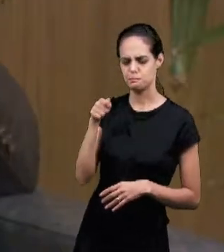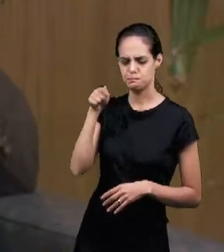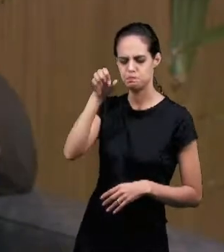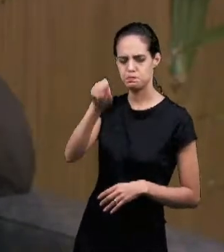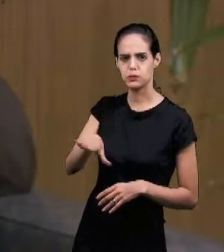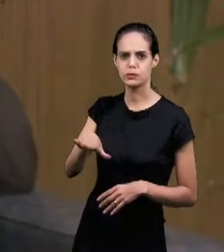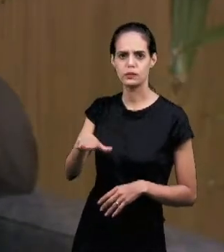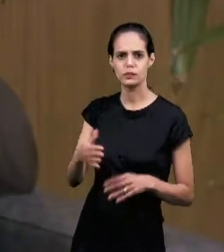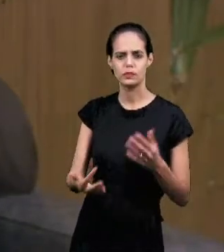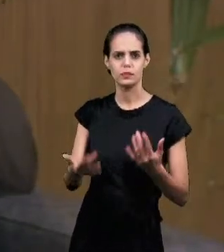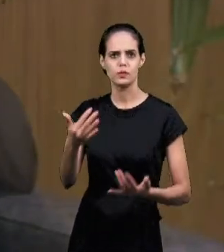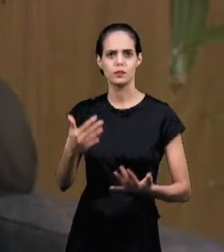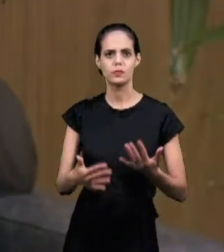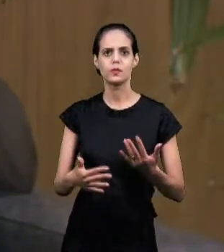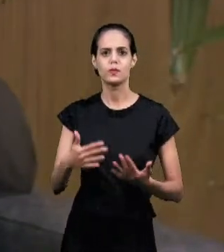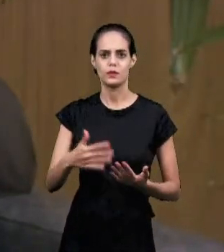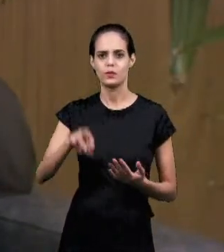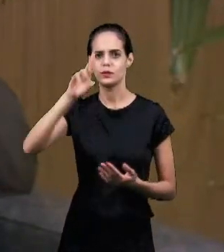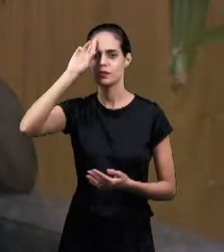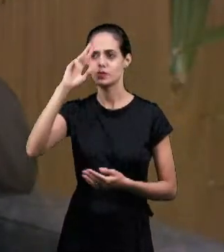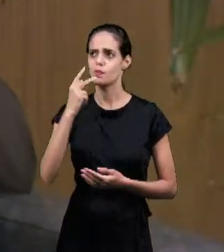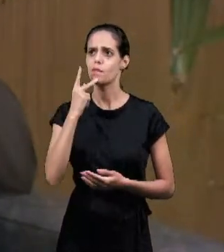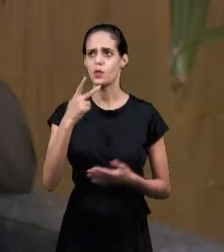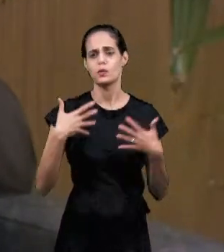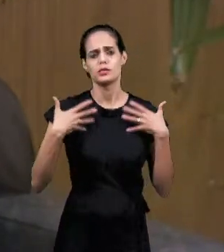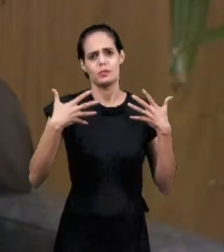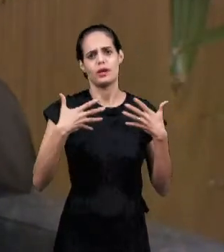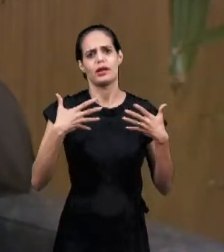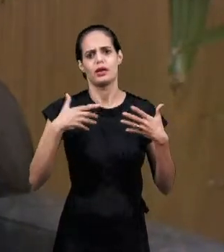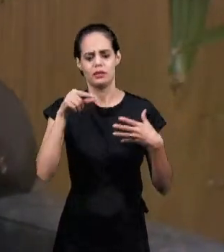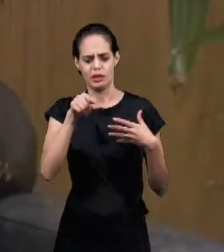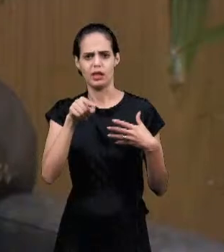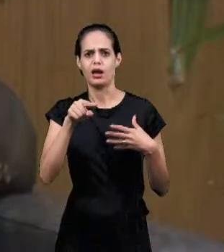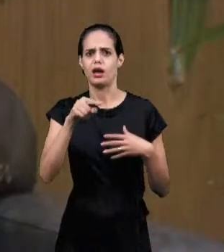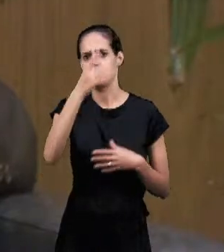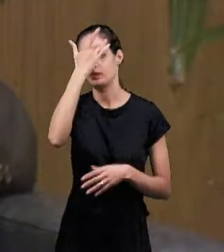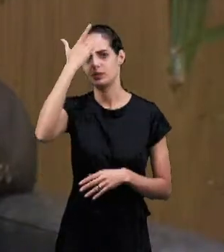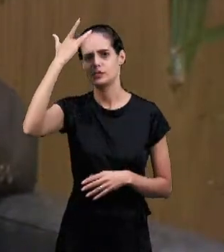novo. Quando eu não fez backup, né? Porque não tem nem tinha.